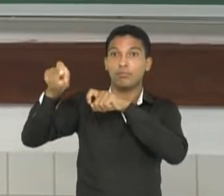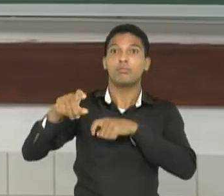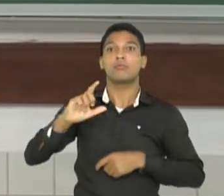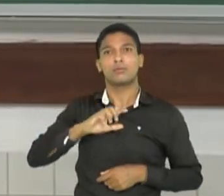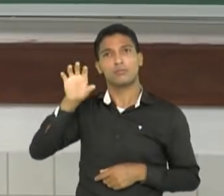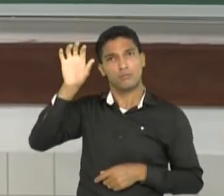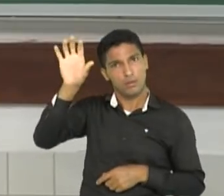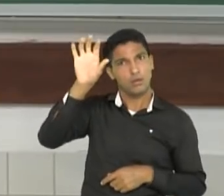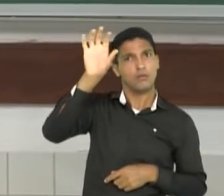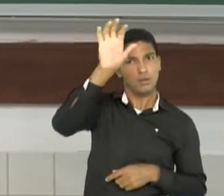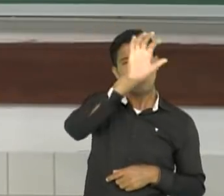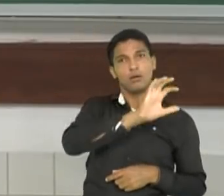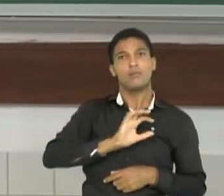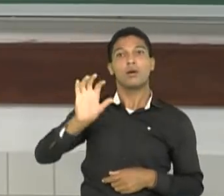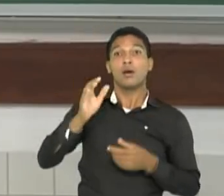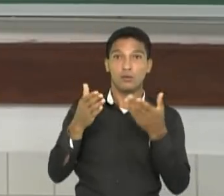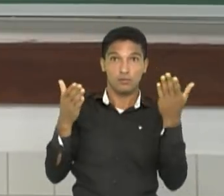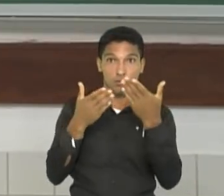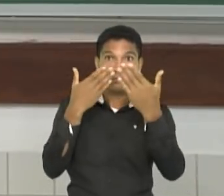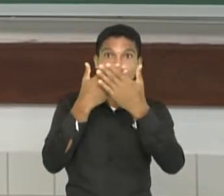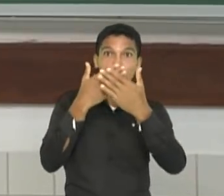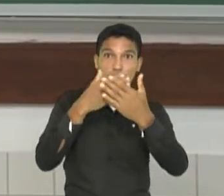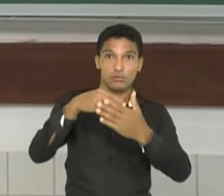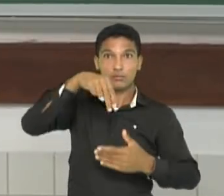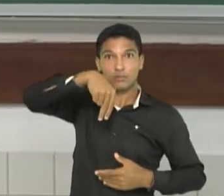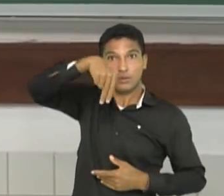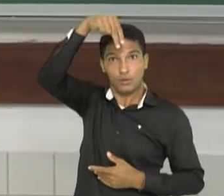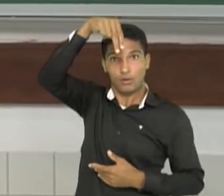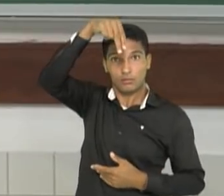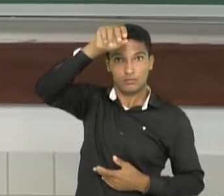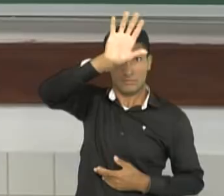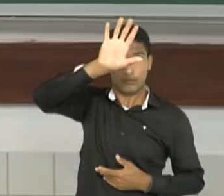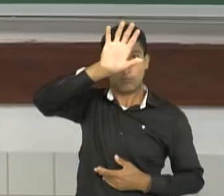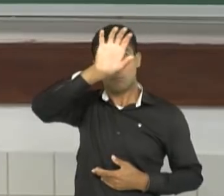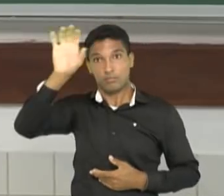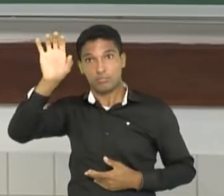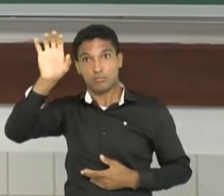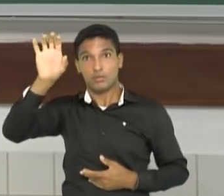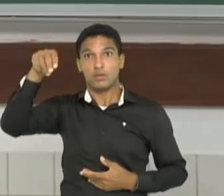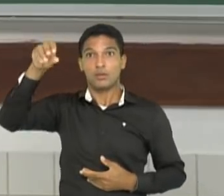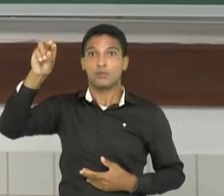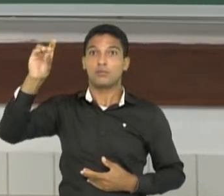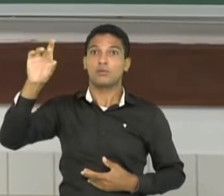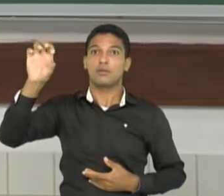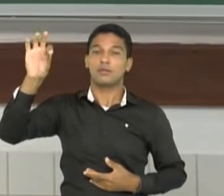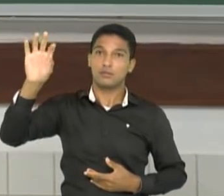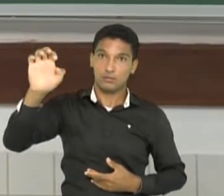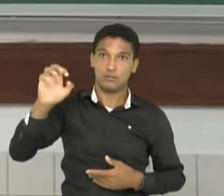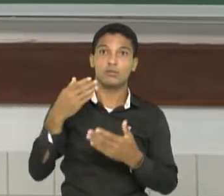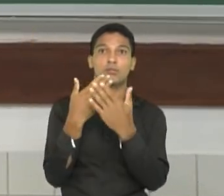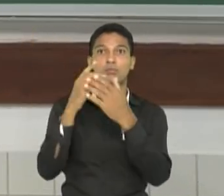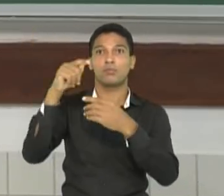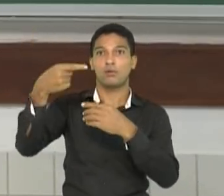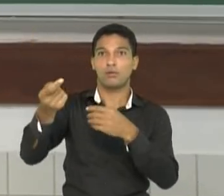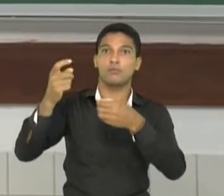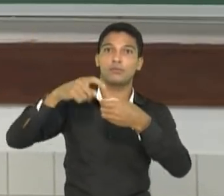Hoje falamos da região norte e nordeste. Na próxima aula voltamos com mais geografia. Um abraço a todos e até lá.